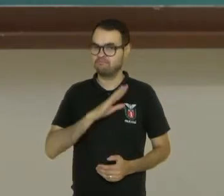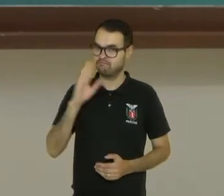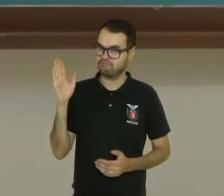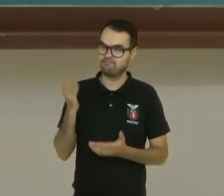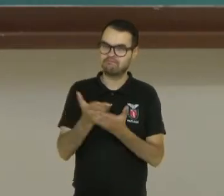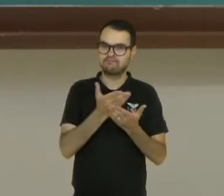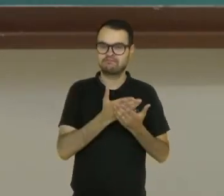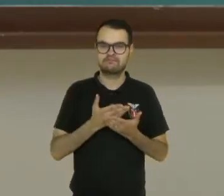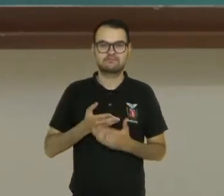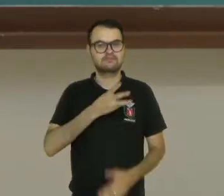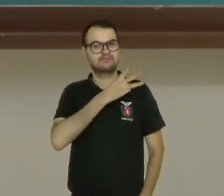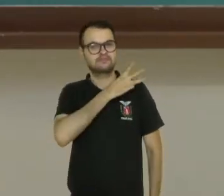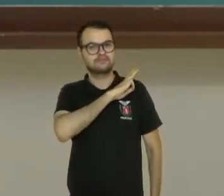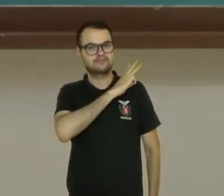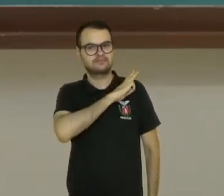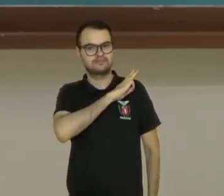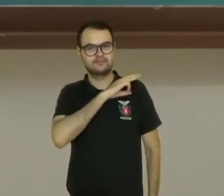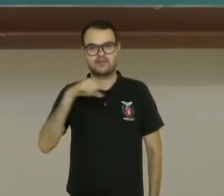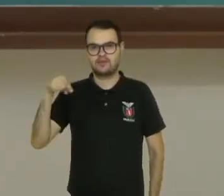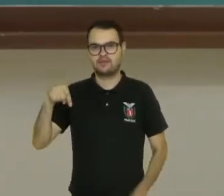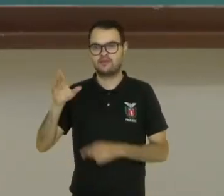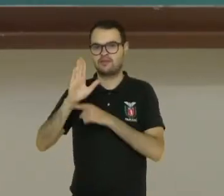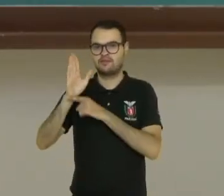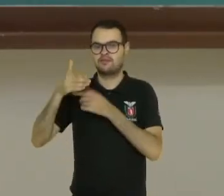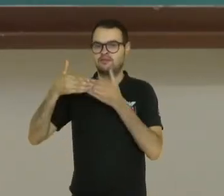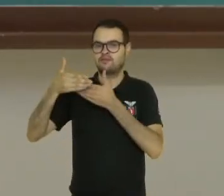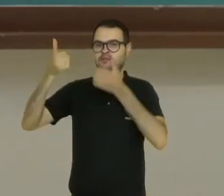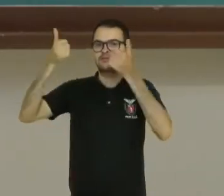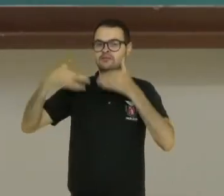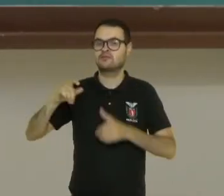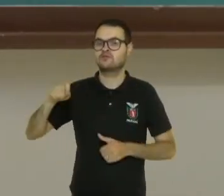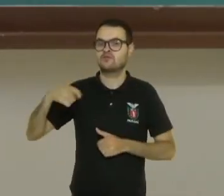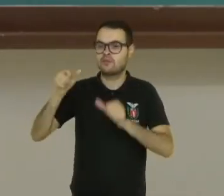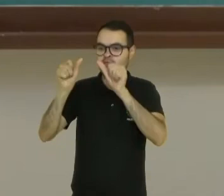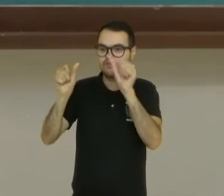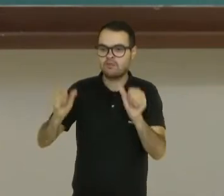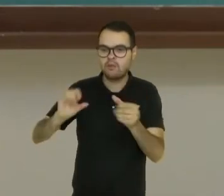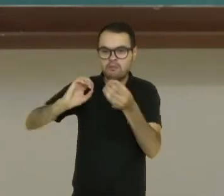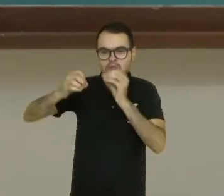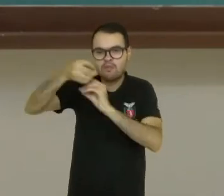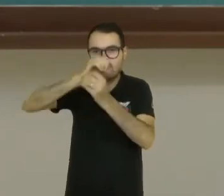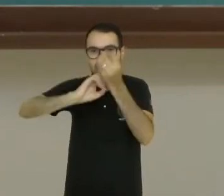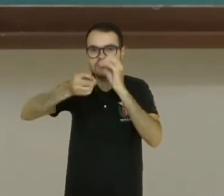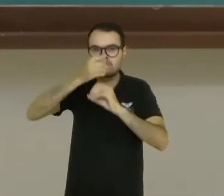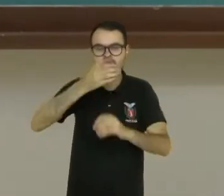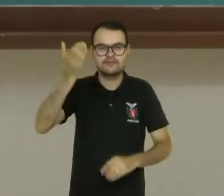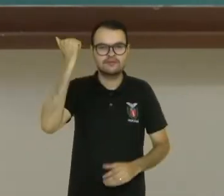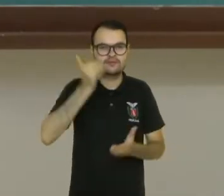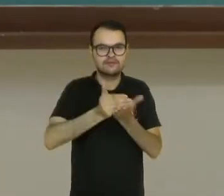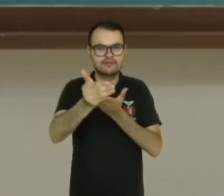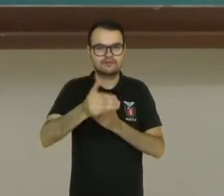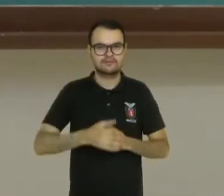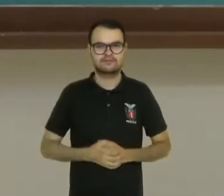Olá, estudantes da terceira série! Nesse vídeo vamos falar sobre geometria molecular. Vamos começar?